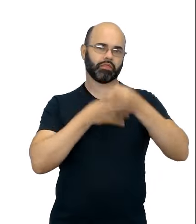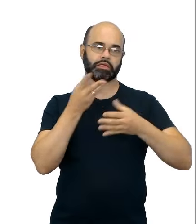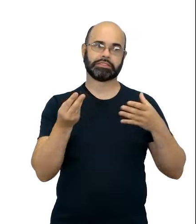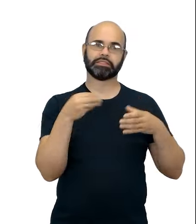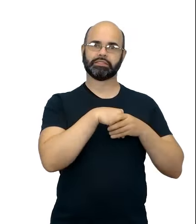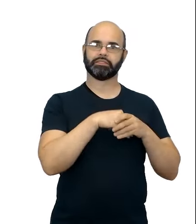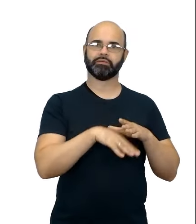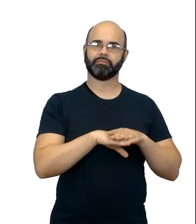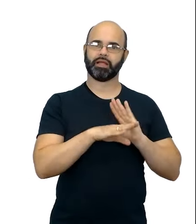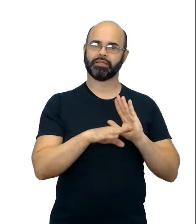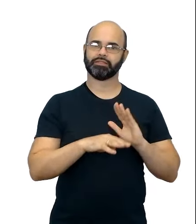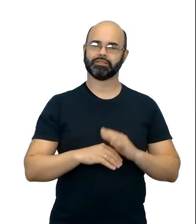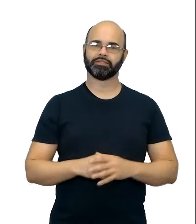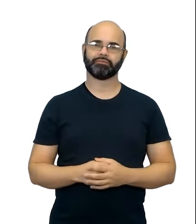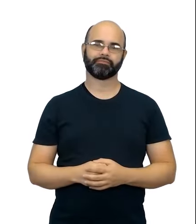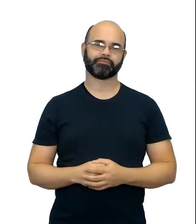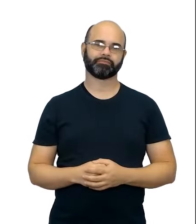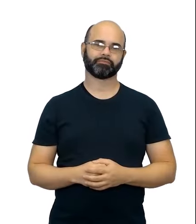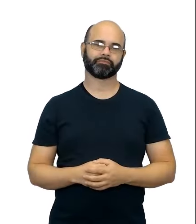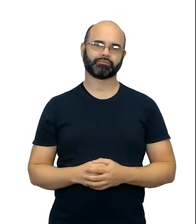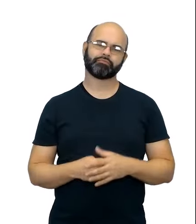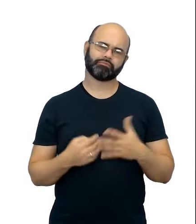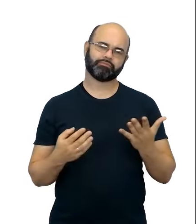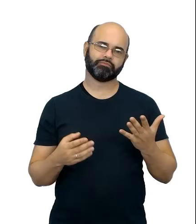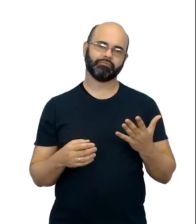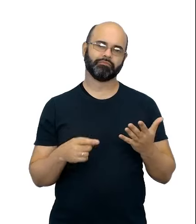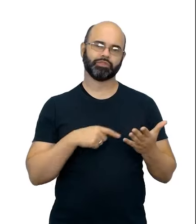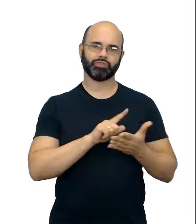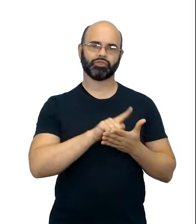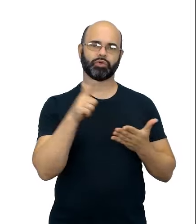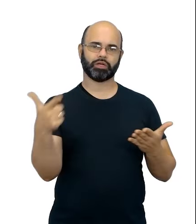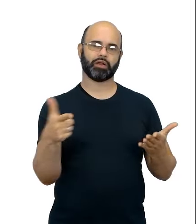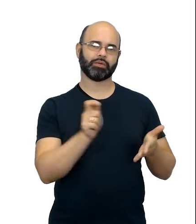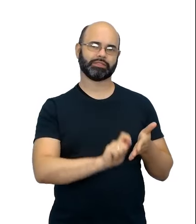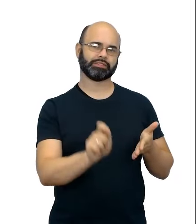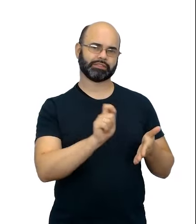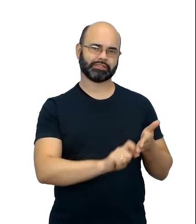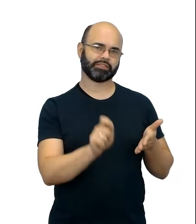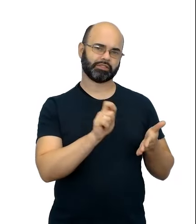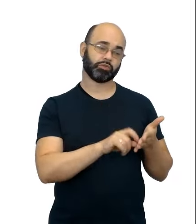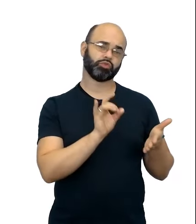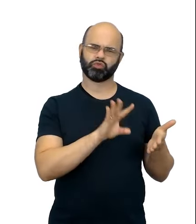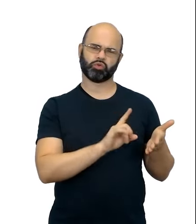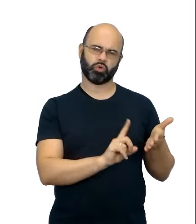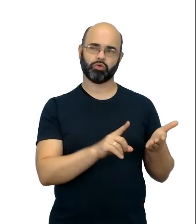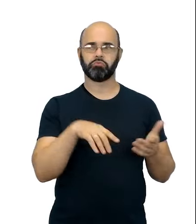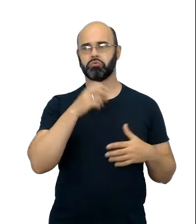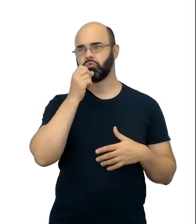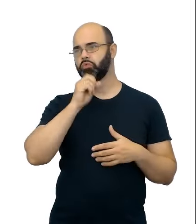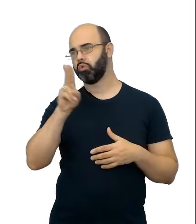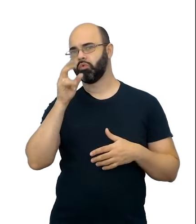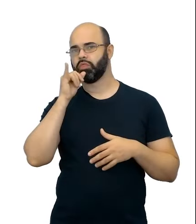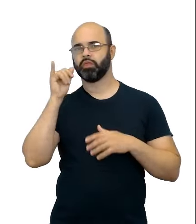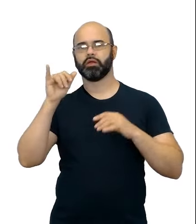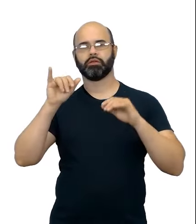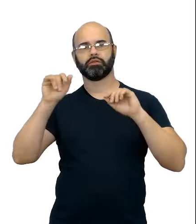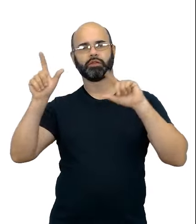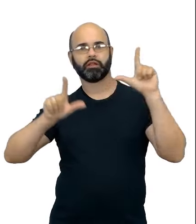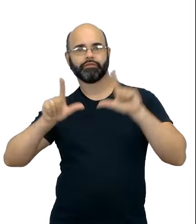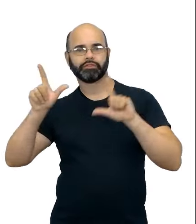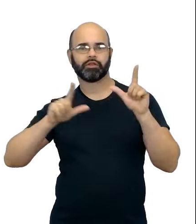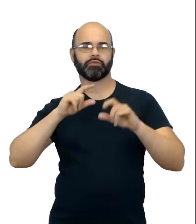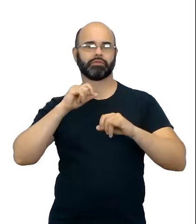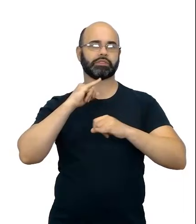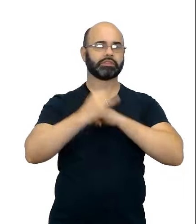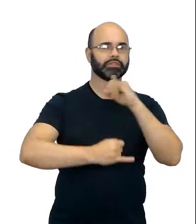articulado, não só nos jornais escritos, mas na televisão, na internet, nas redes sociais e assim por